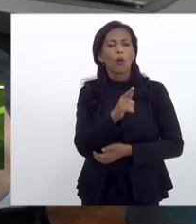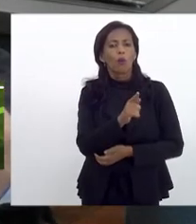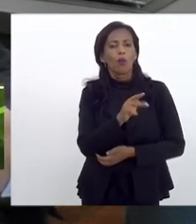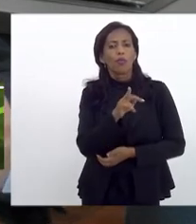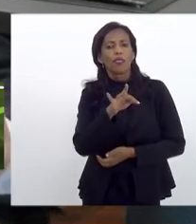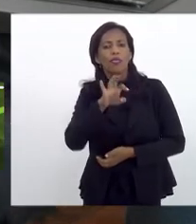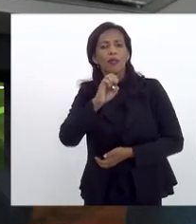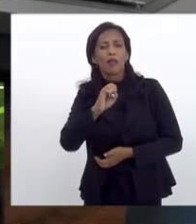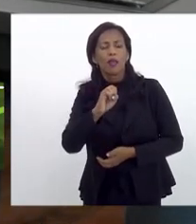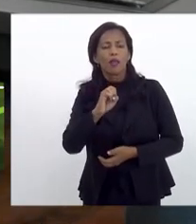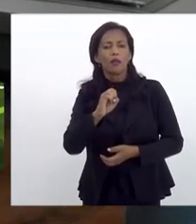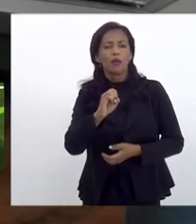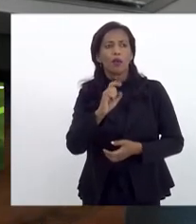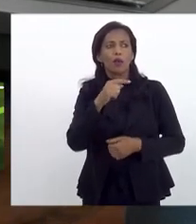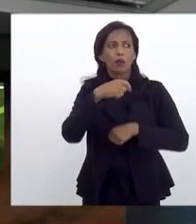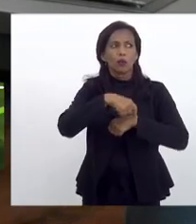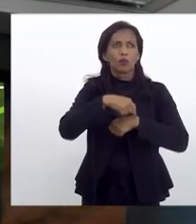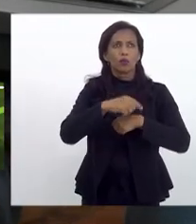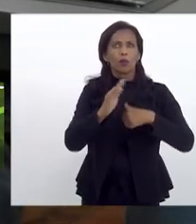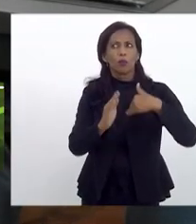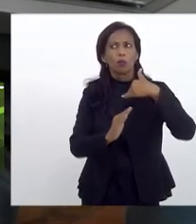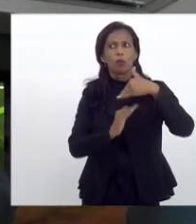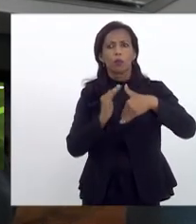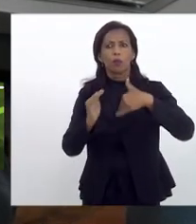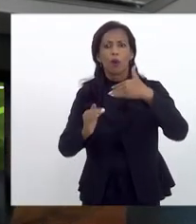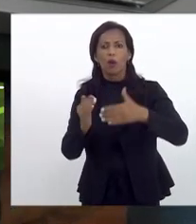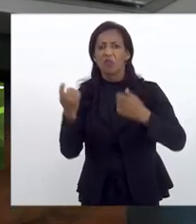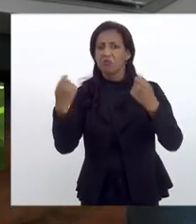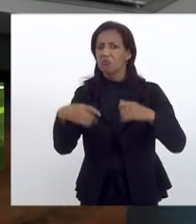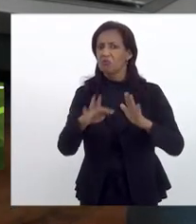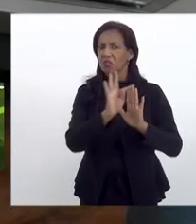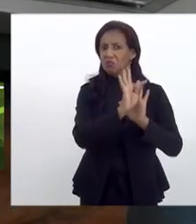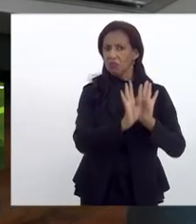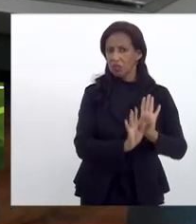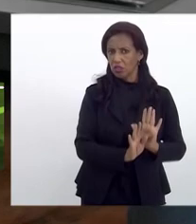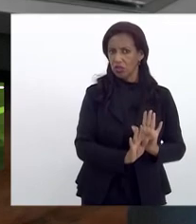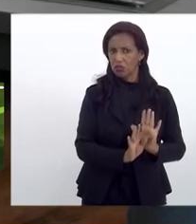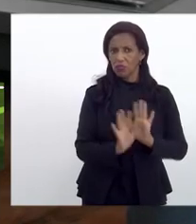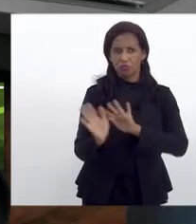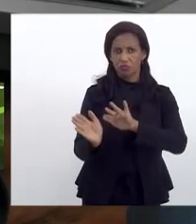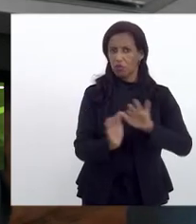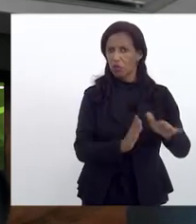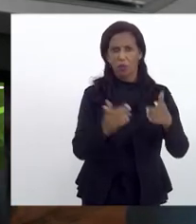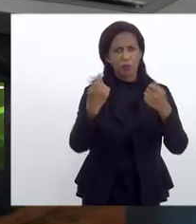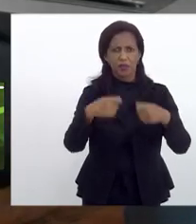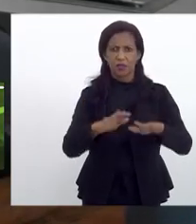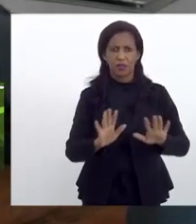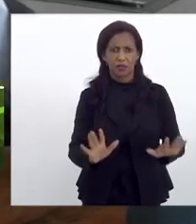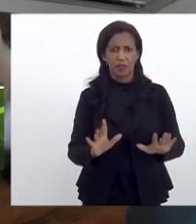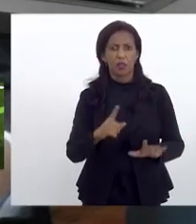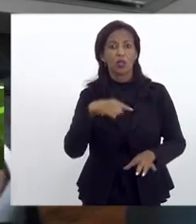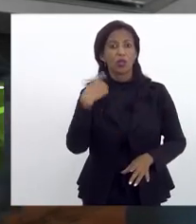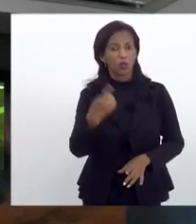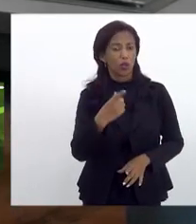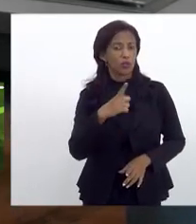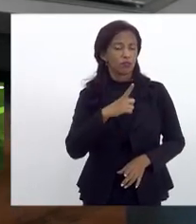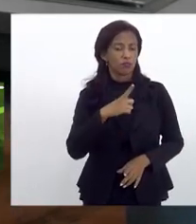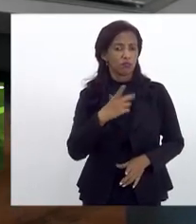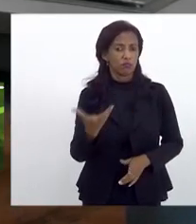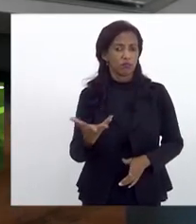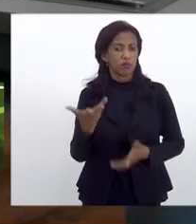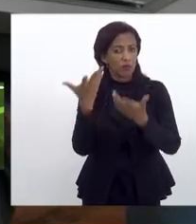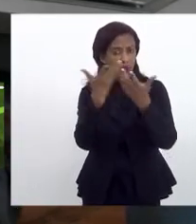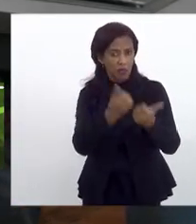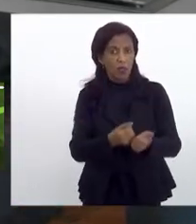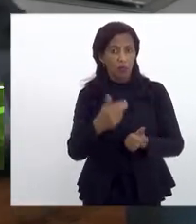Né? Eu acho que a gente Não precisa tocar no texto Na questão de progressão Não é necessário Nós teremos atendido Vou